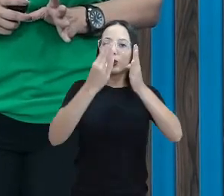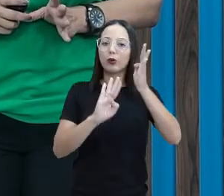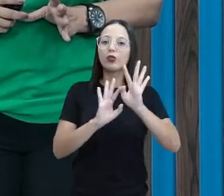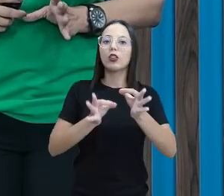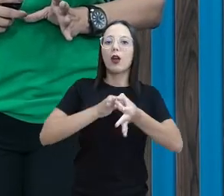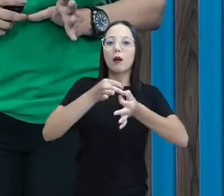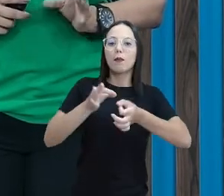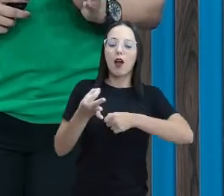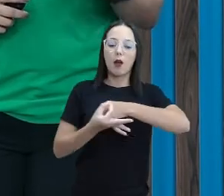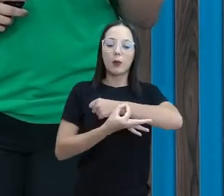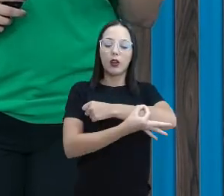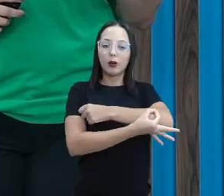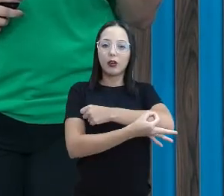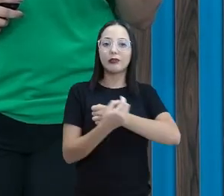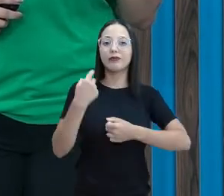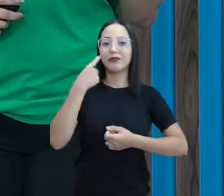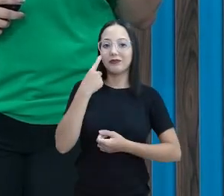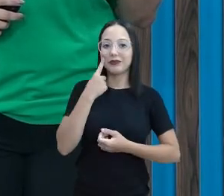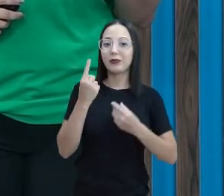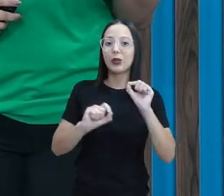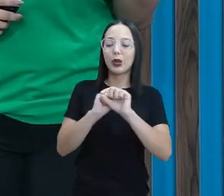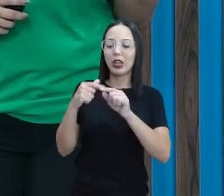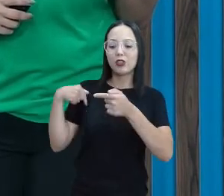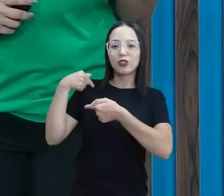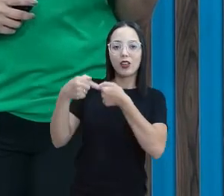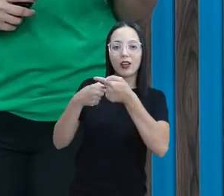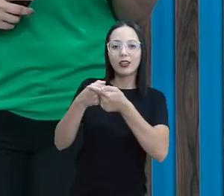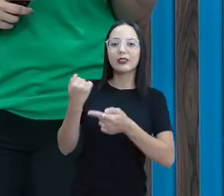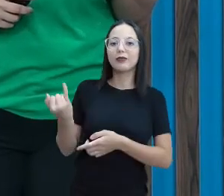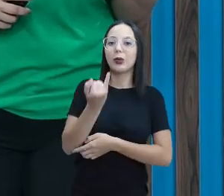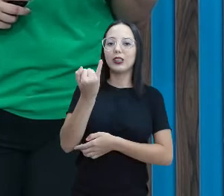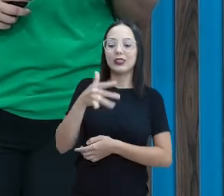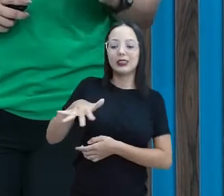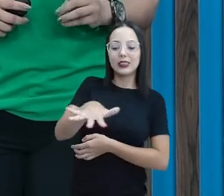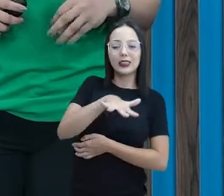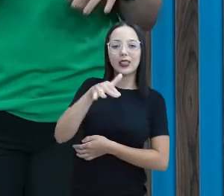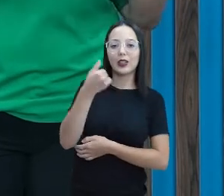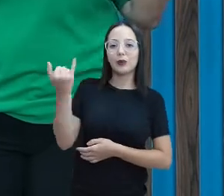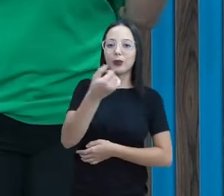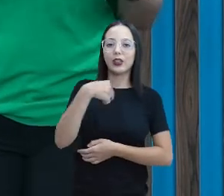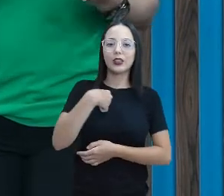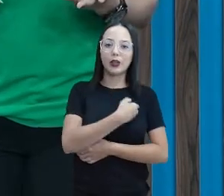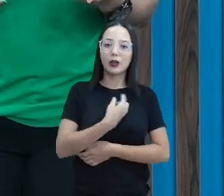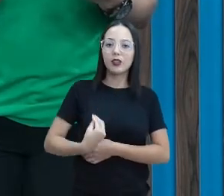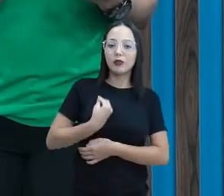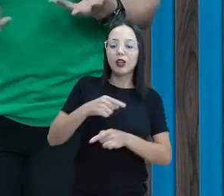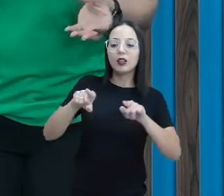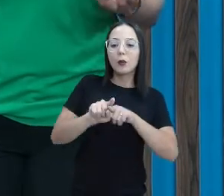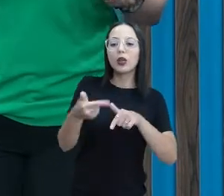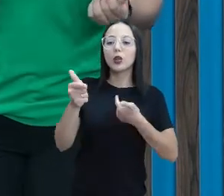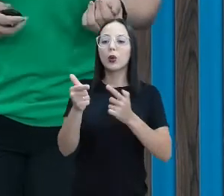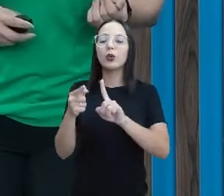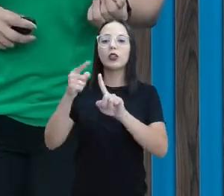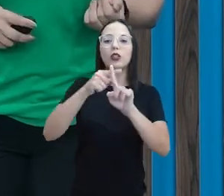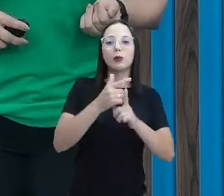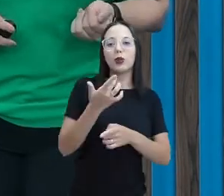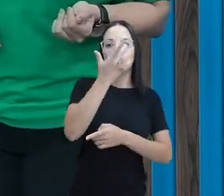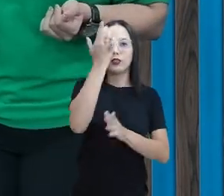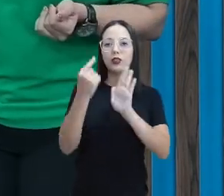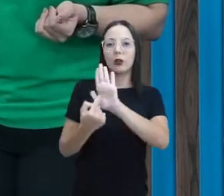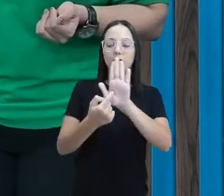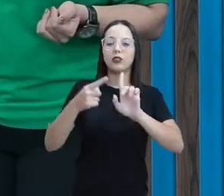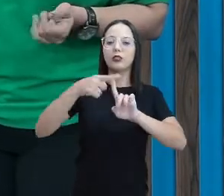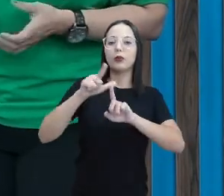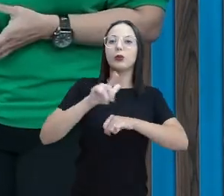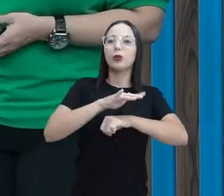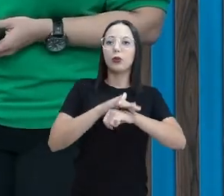molecular. Olha aí como essa engenharia genética é importante na nossa vida, né, e na vida de tantas pessoas que apresentam essas doenças,